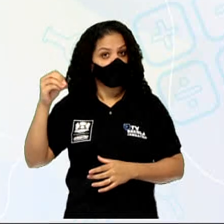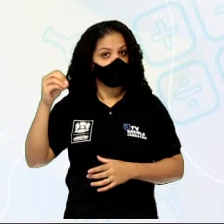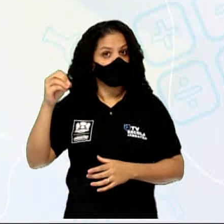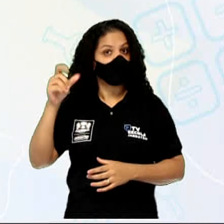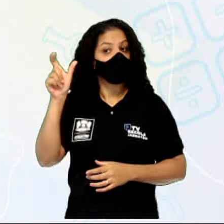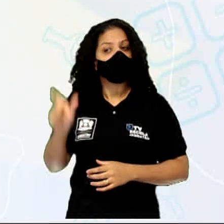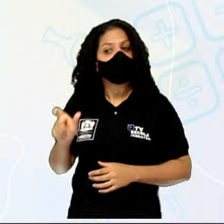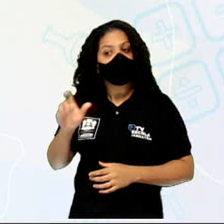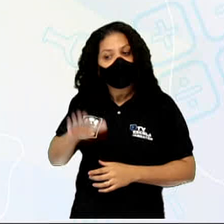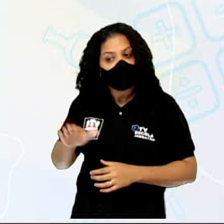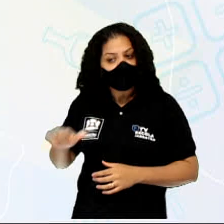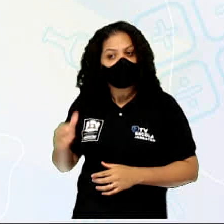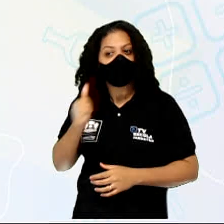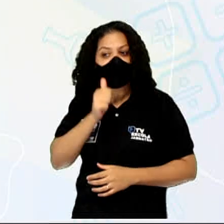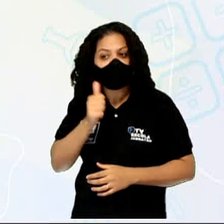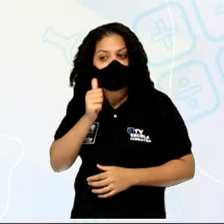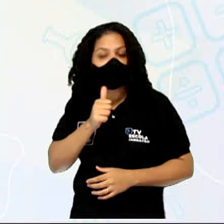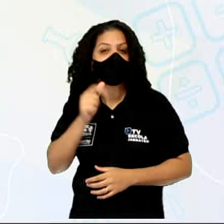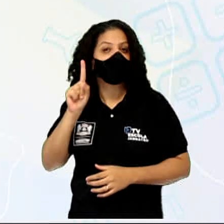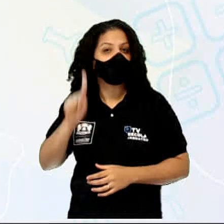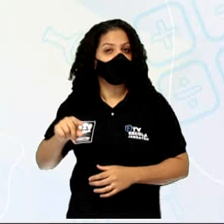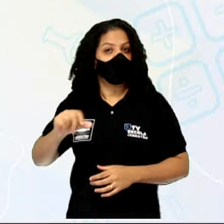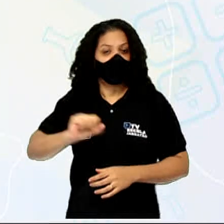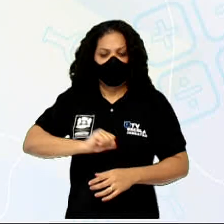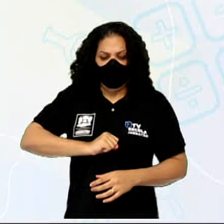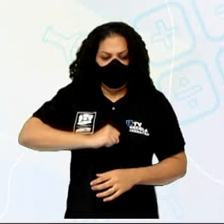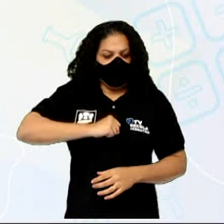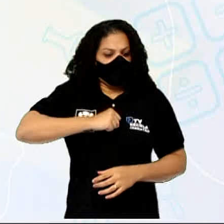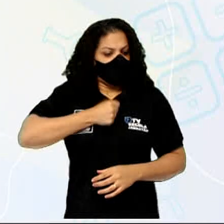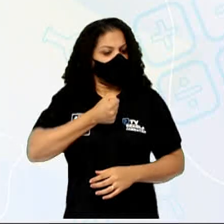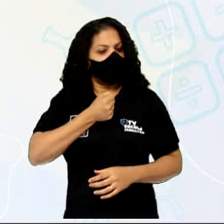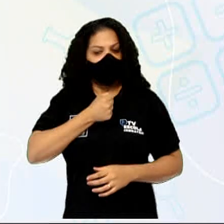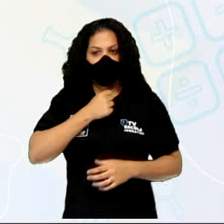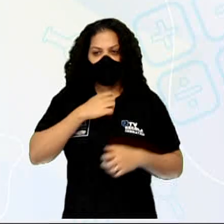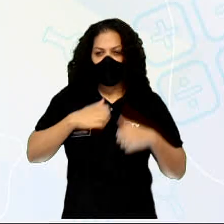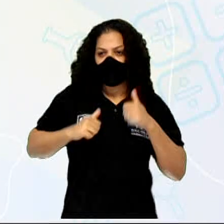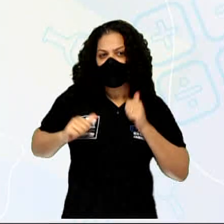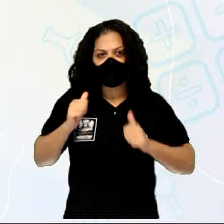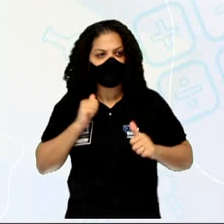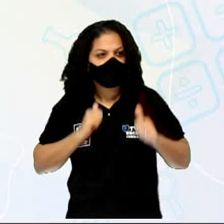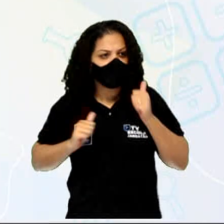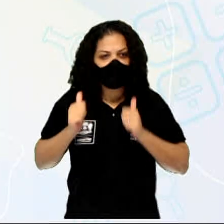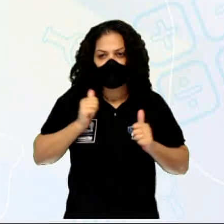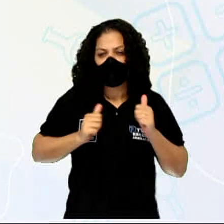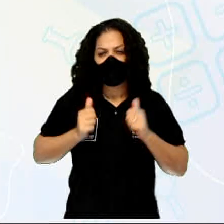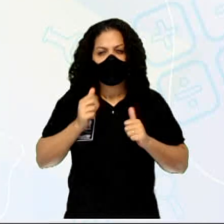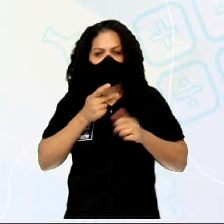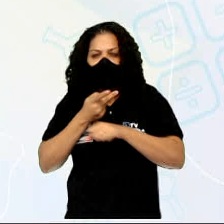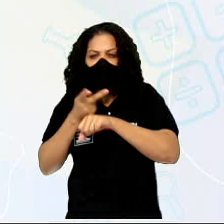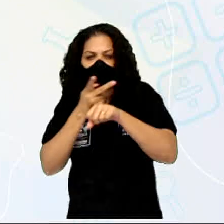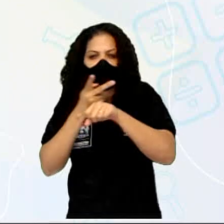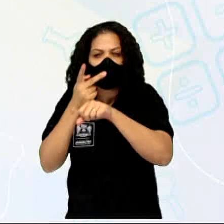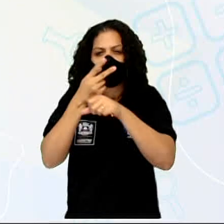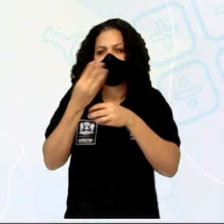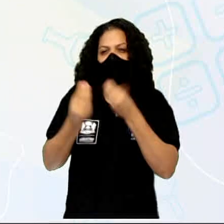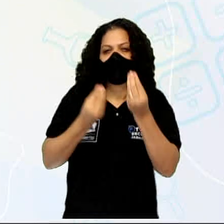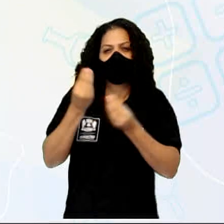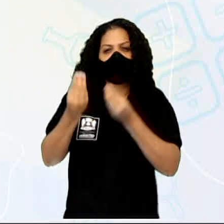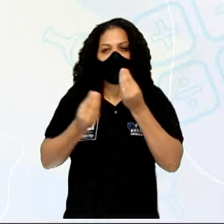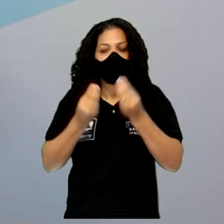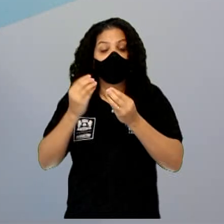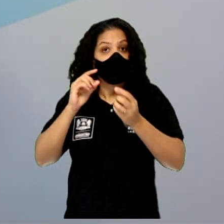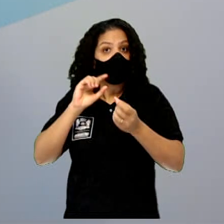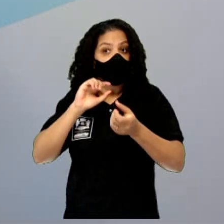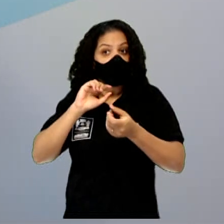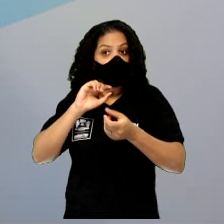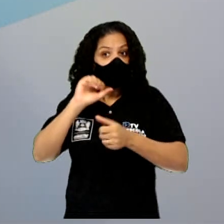inquieta, que se recusa a aceitar o mundo como ele é, procurando sempre formas de questionar e de mudar a